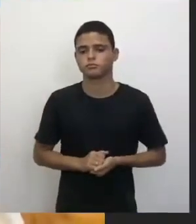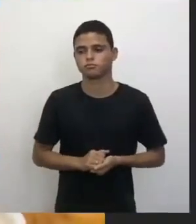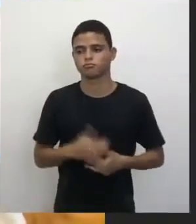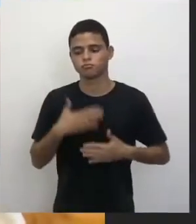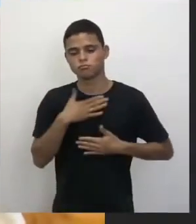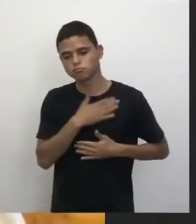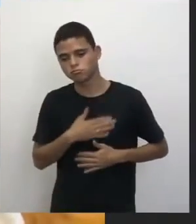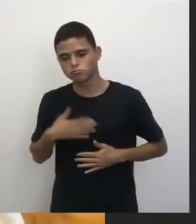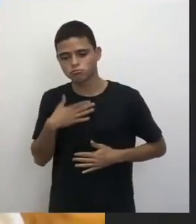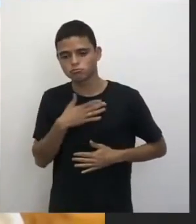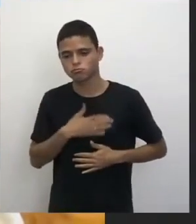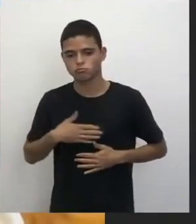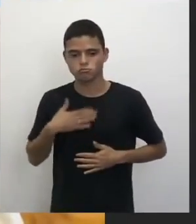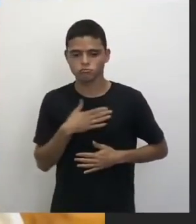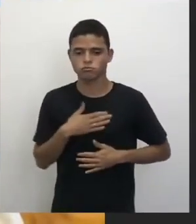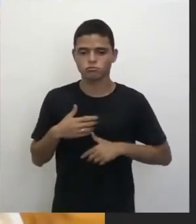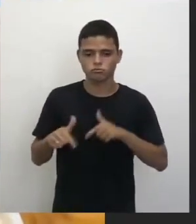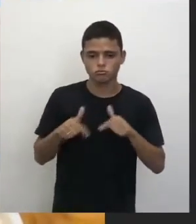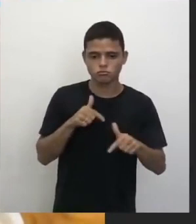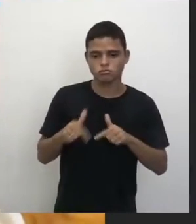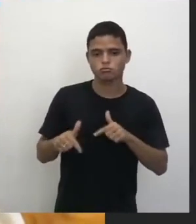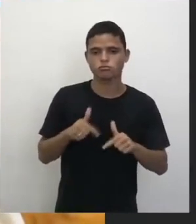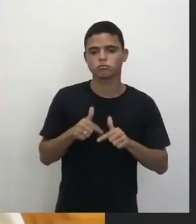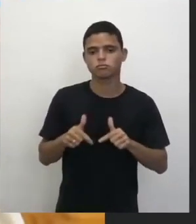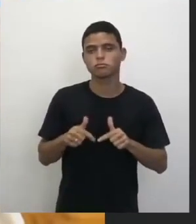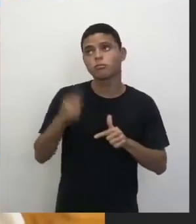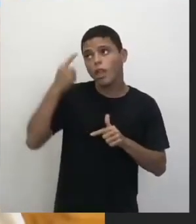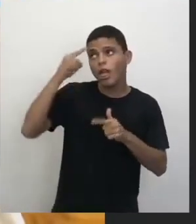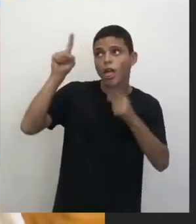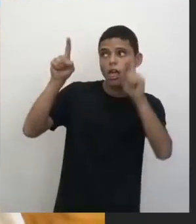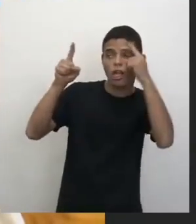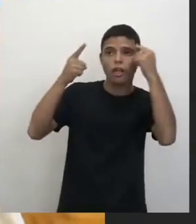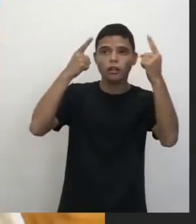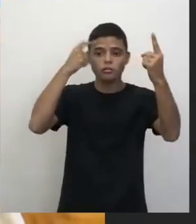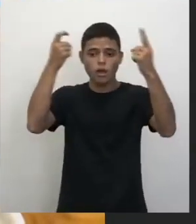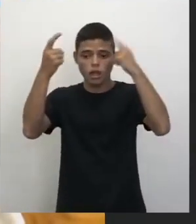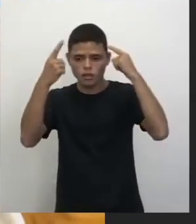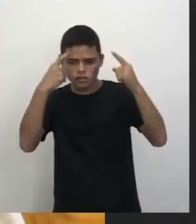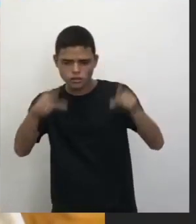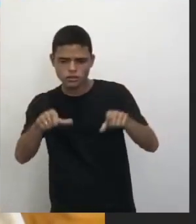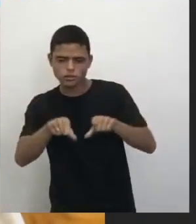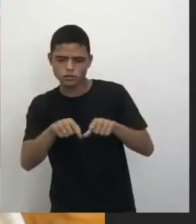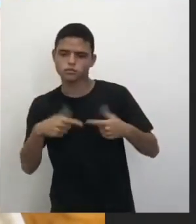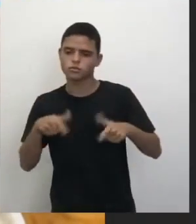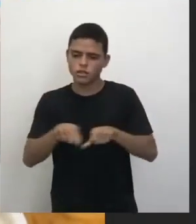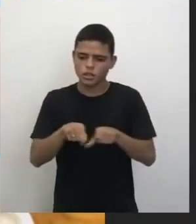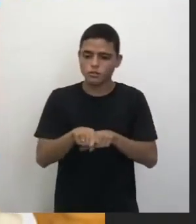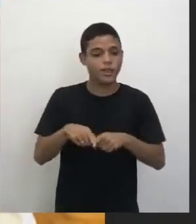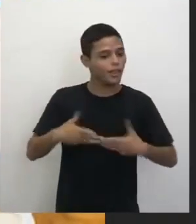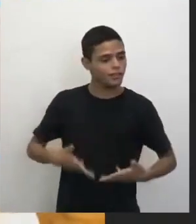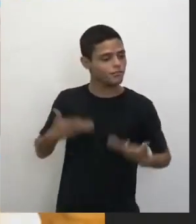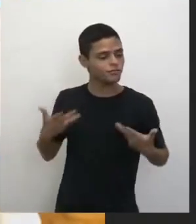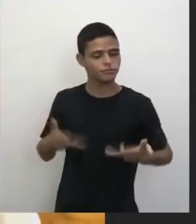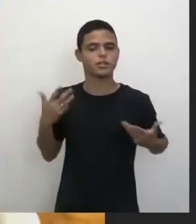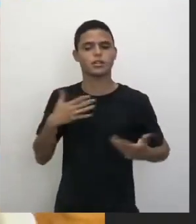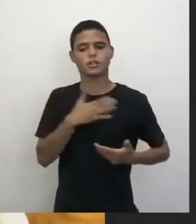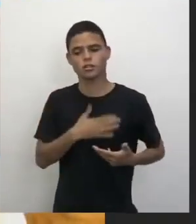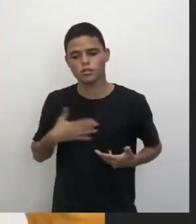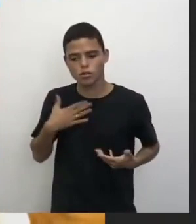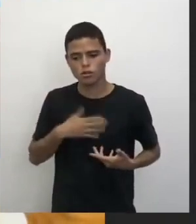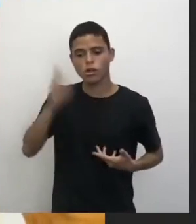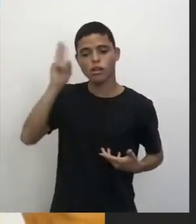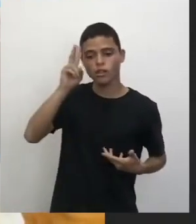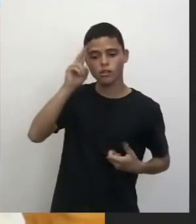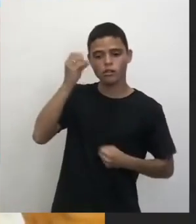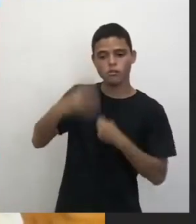Eu gosto muito, né? É um trabalho criativo, então é bem divertido, né? Não é um trabalho maçante. Eu adoro contar